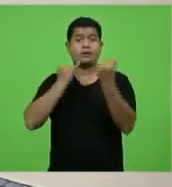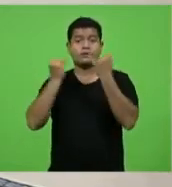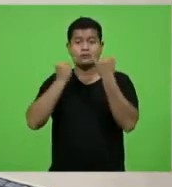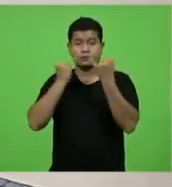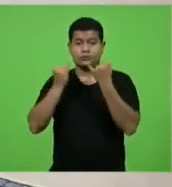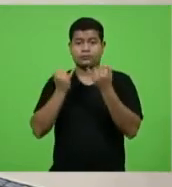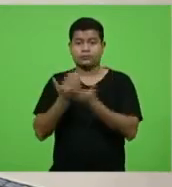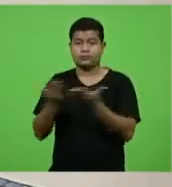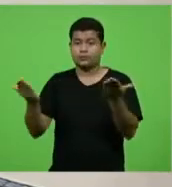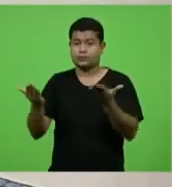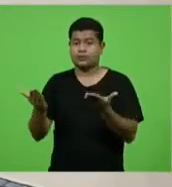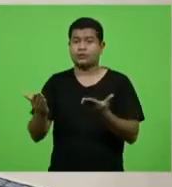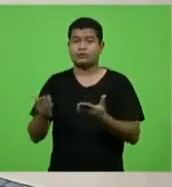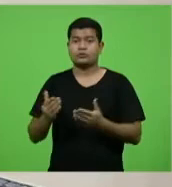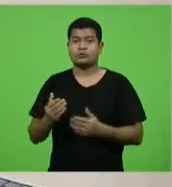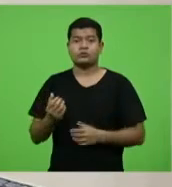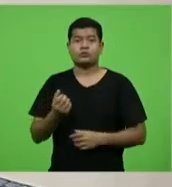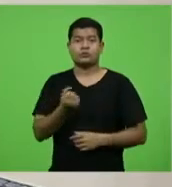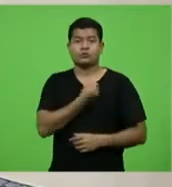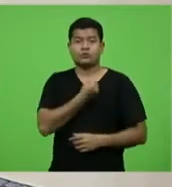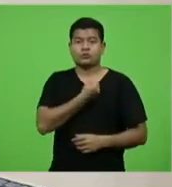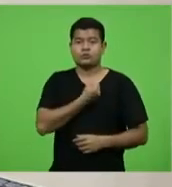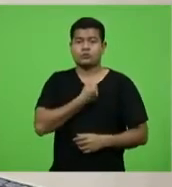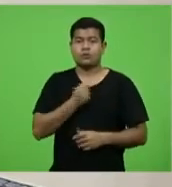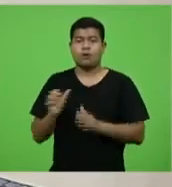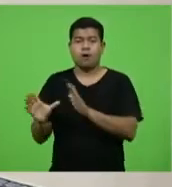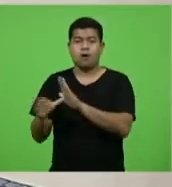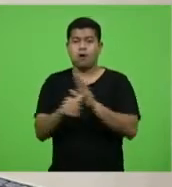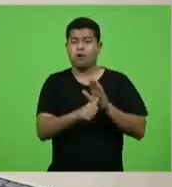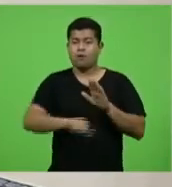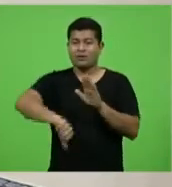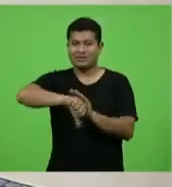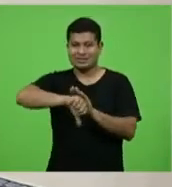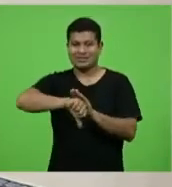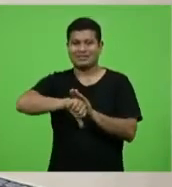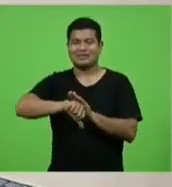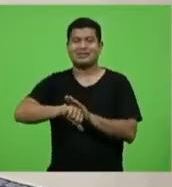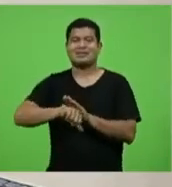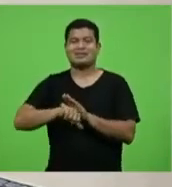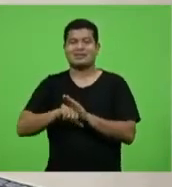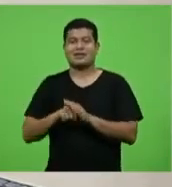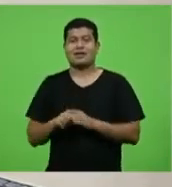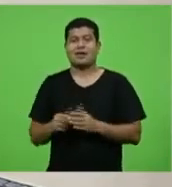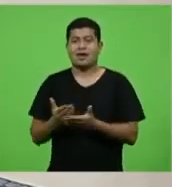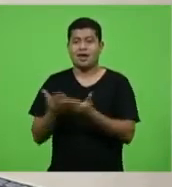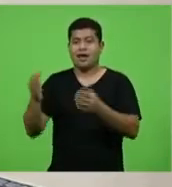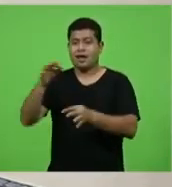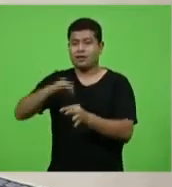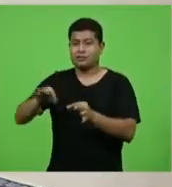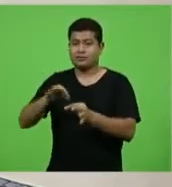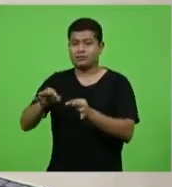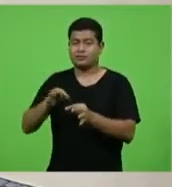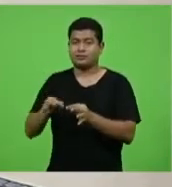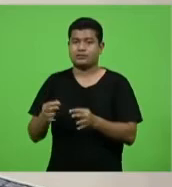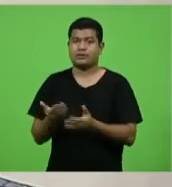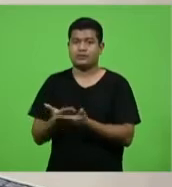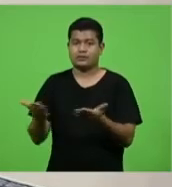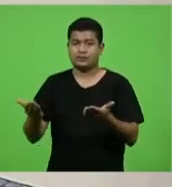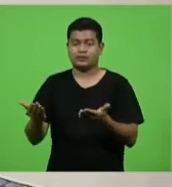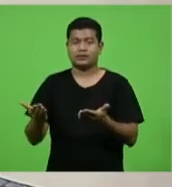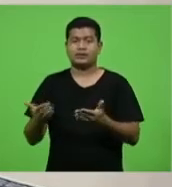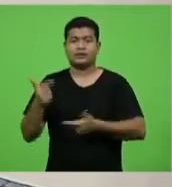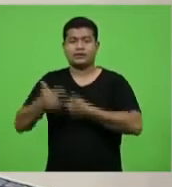acerca do número de crimes, roubos e furtos à instituição financeira financeira, no Estado de Santa Catarina em